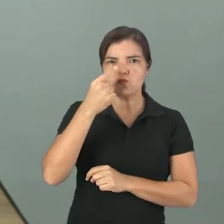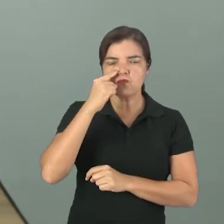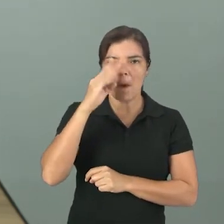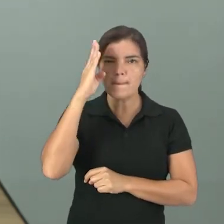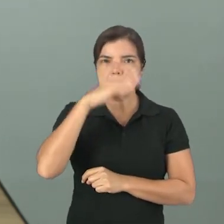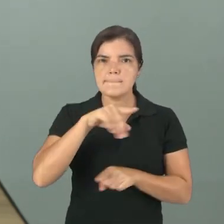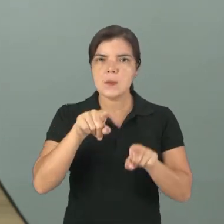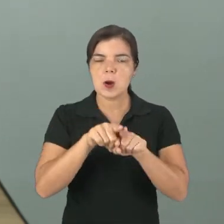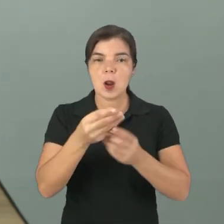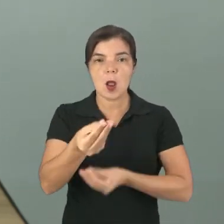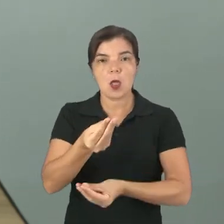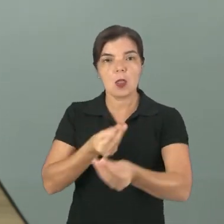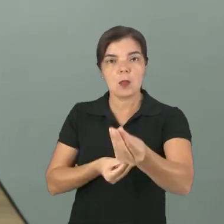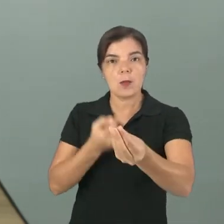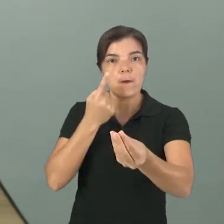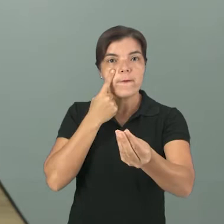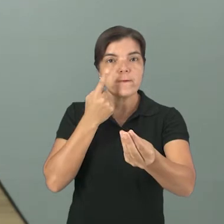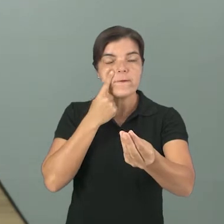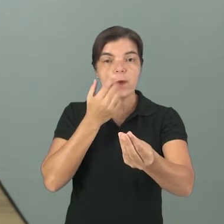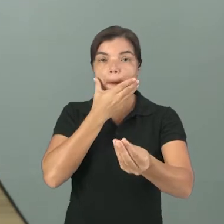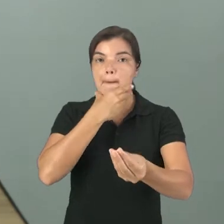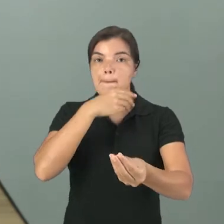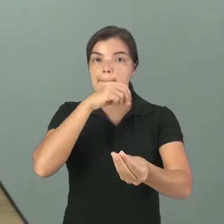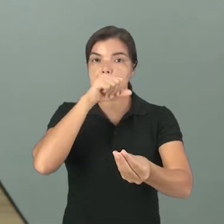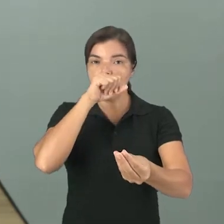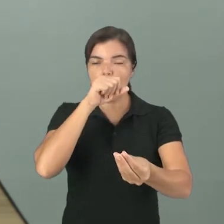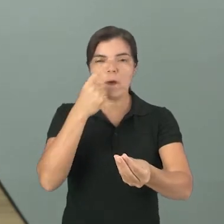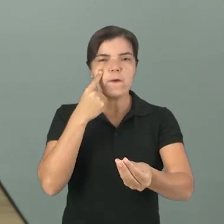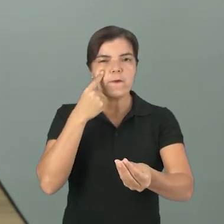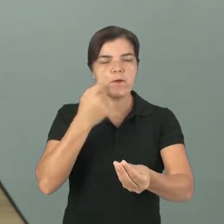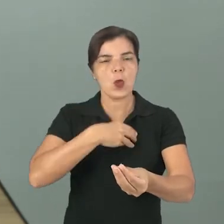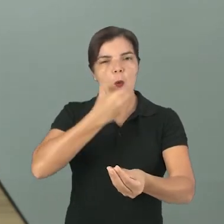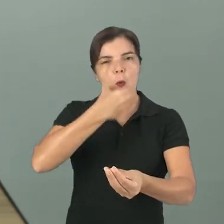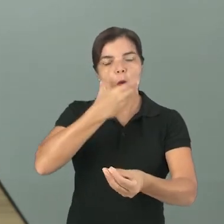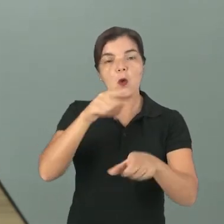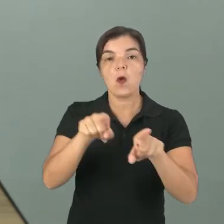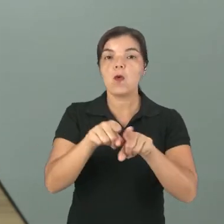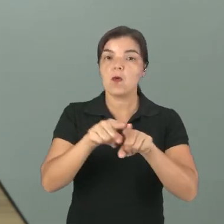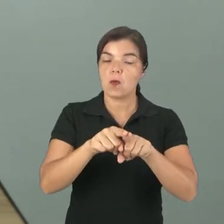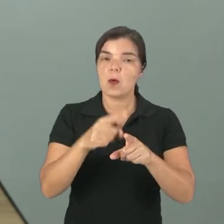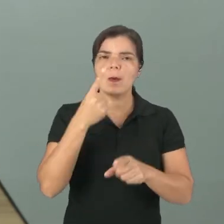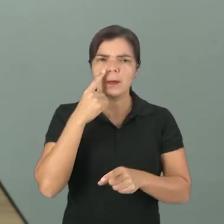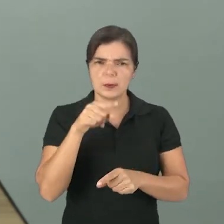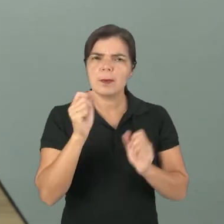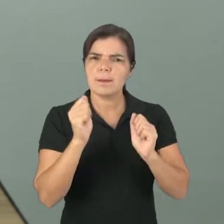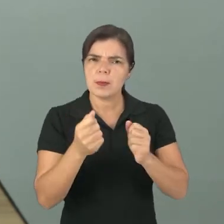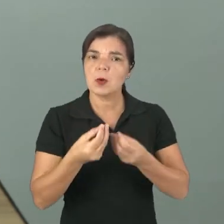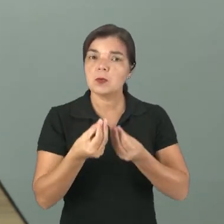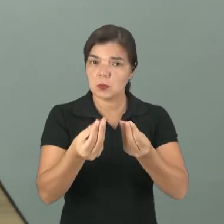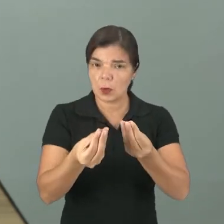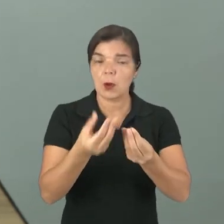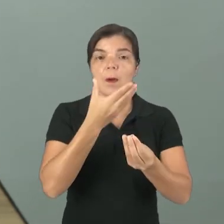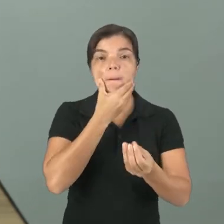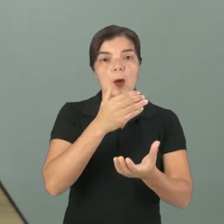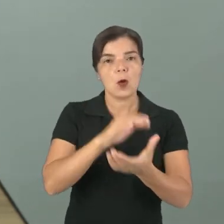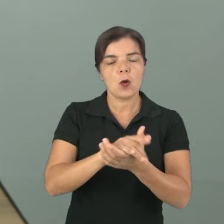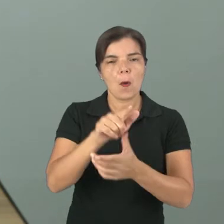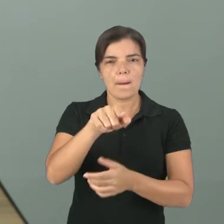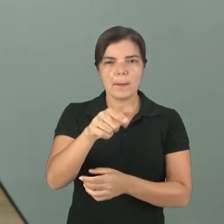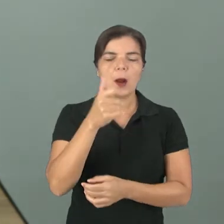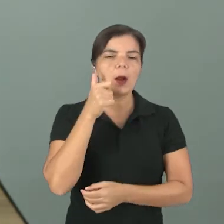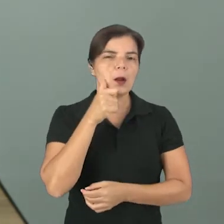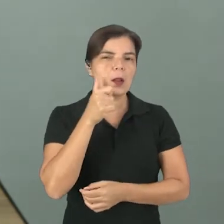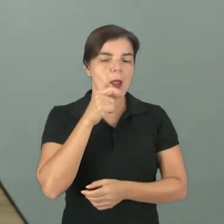o que ela faz? Em troca, ela viu o seu pai pegando essas frutas, esses frutos, e ela pegou e falou: você pode levar para sua esposa, mas